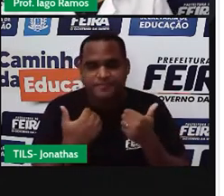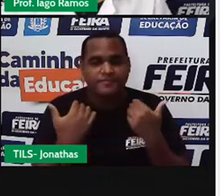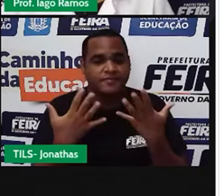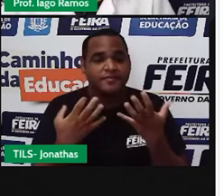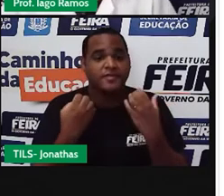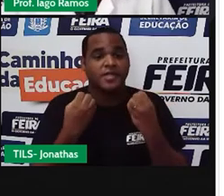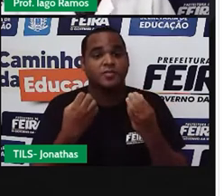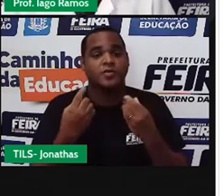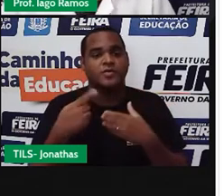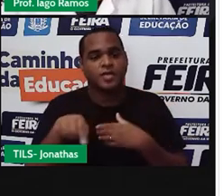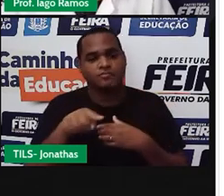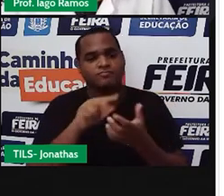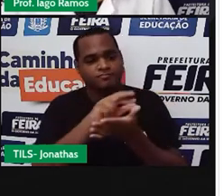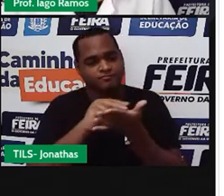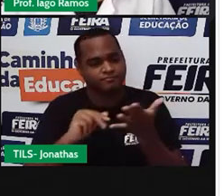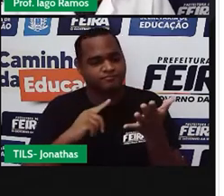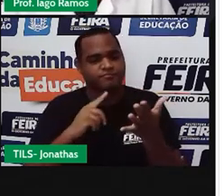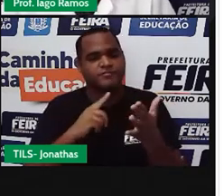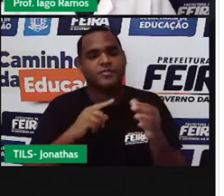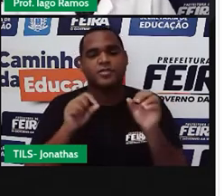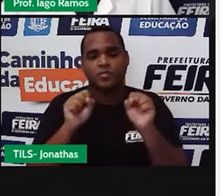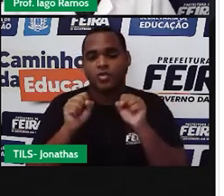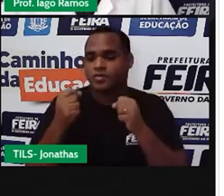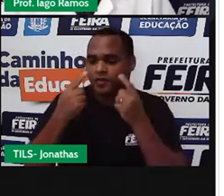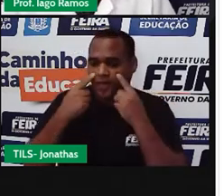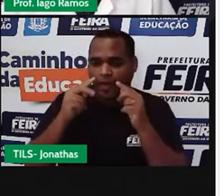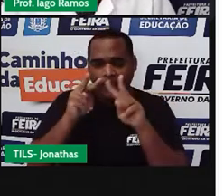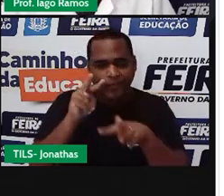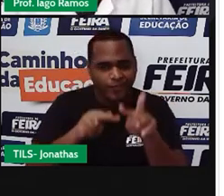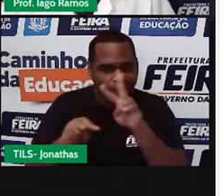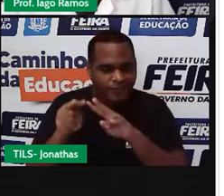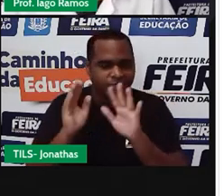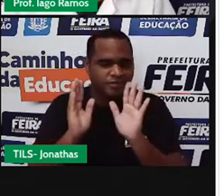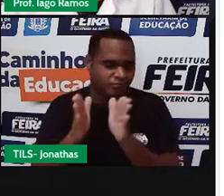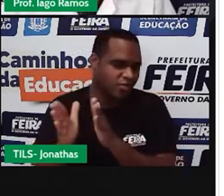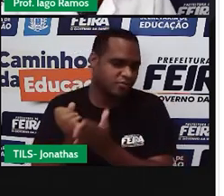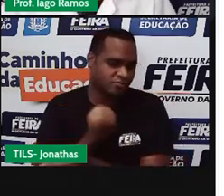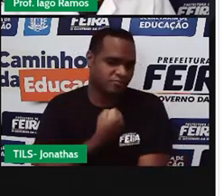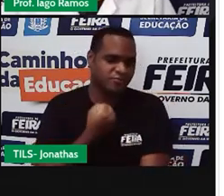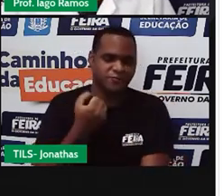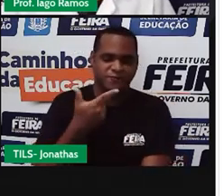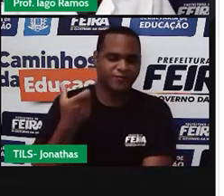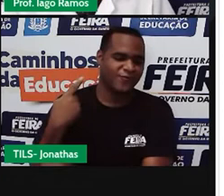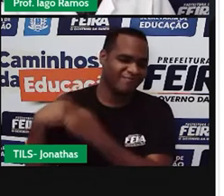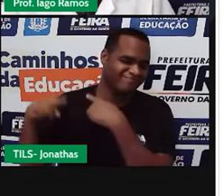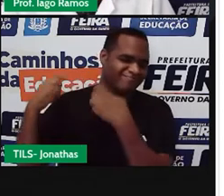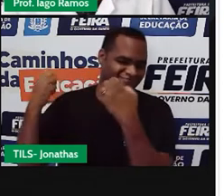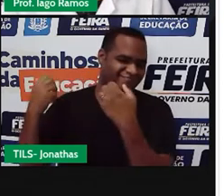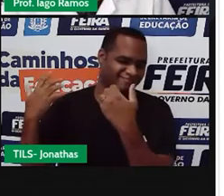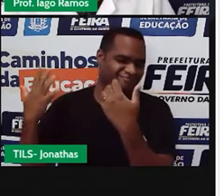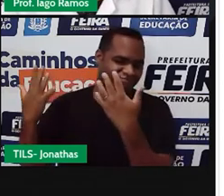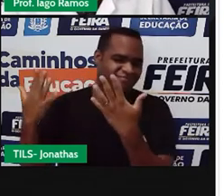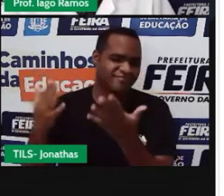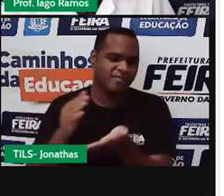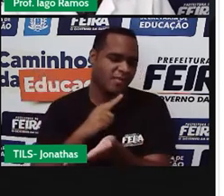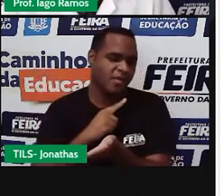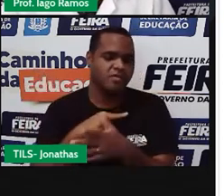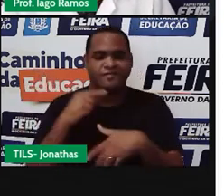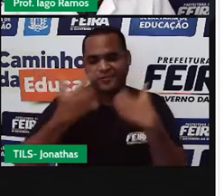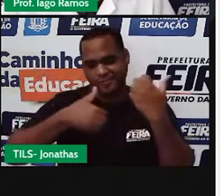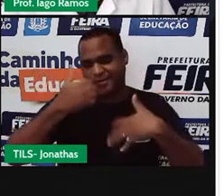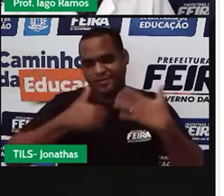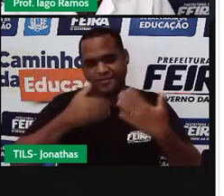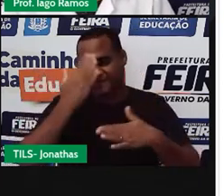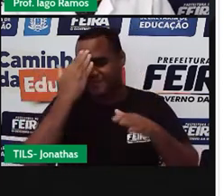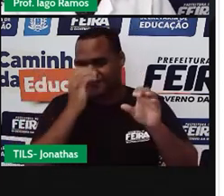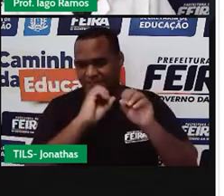então essas coisas a gente viu na aula de número 21 que é a aula anterior essa